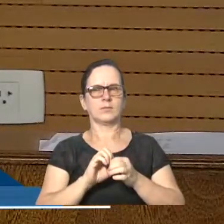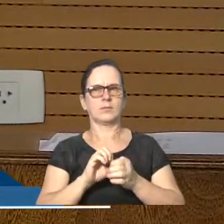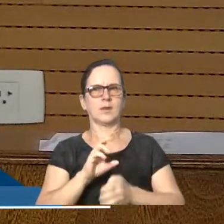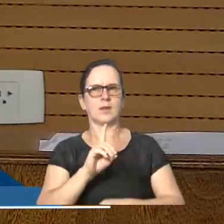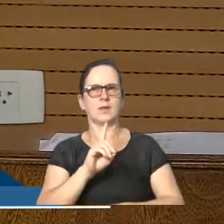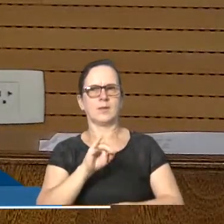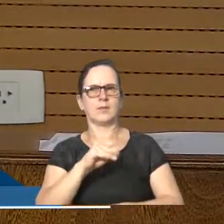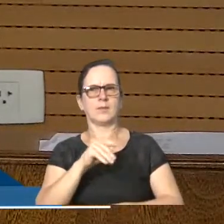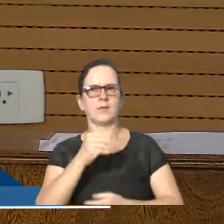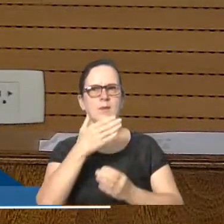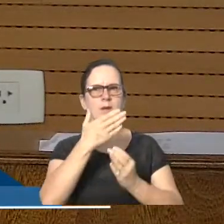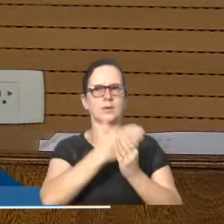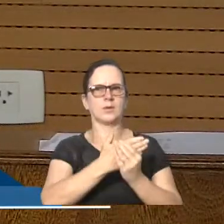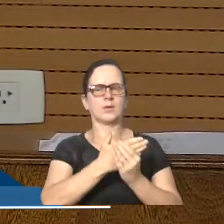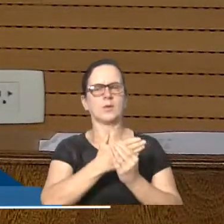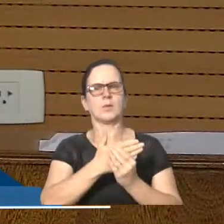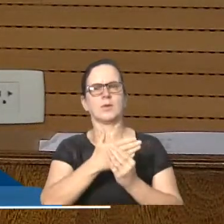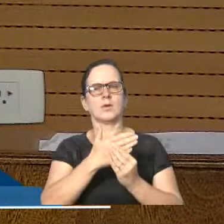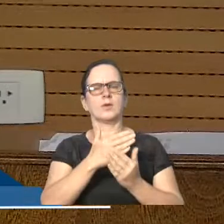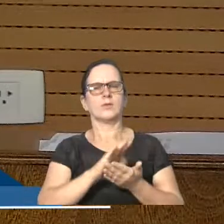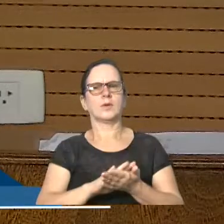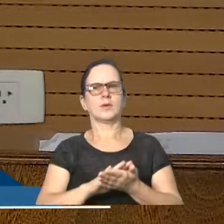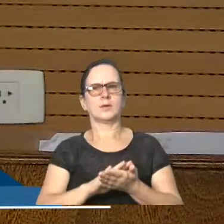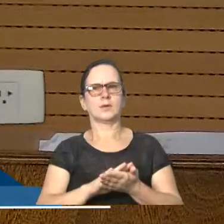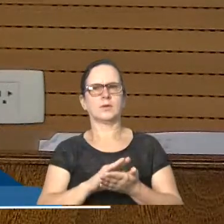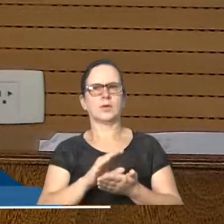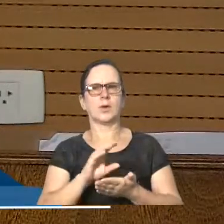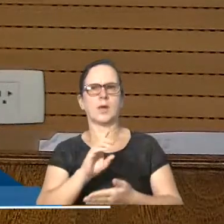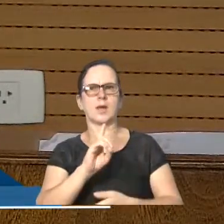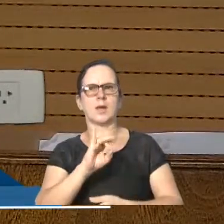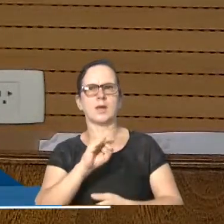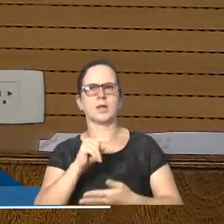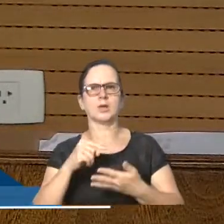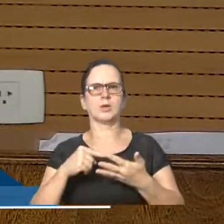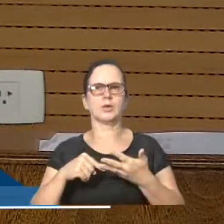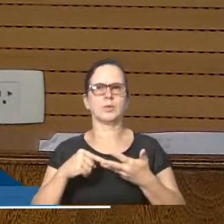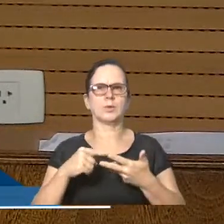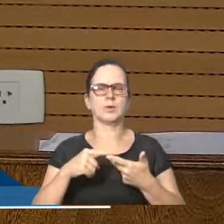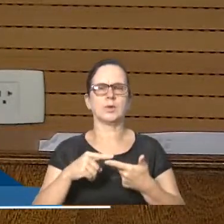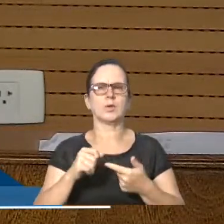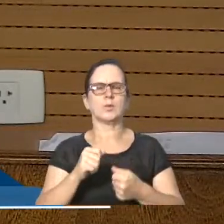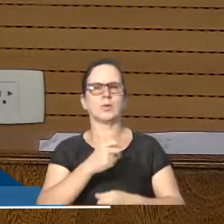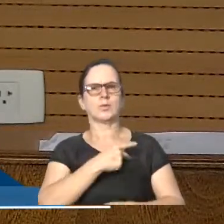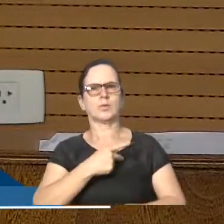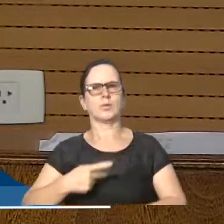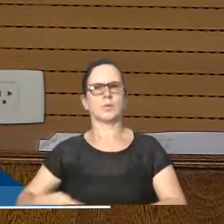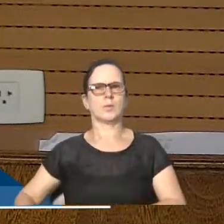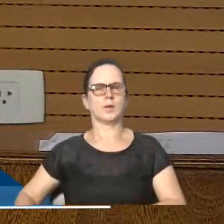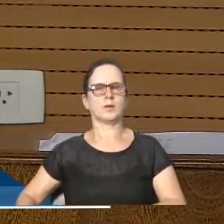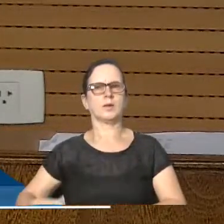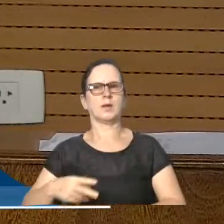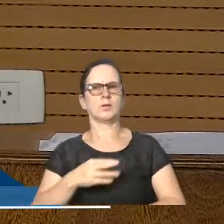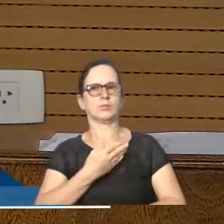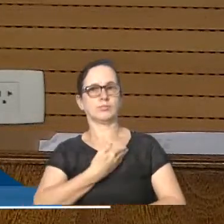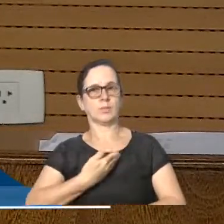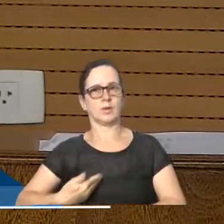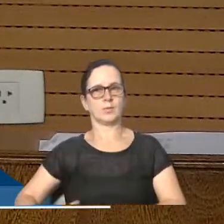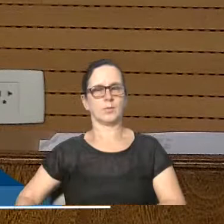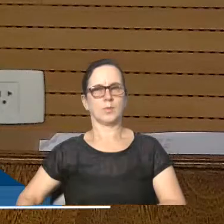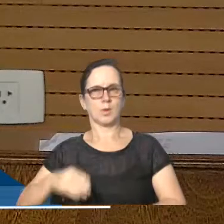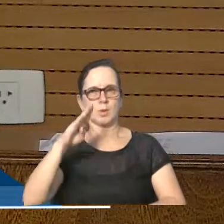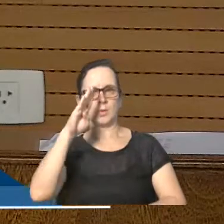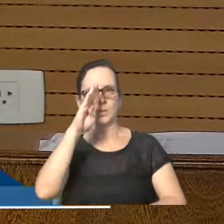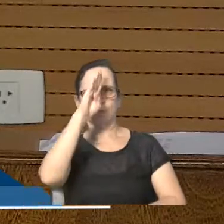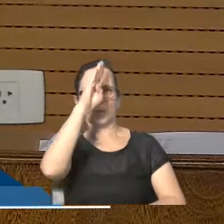deflagração do processo legislativo, fixando as disciplinas próprias do Presidente da República, dentre as quais colhe-se